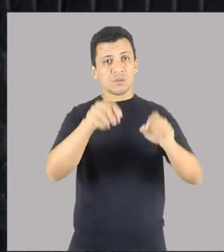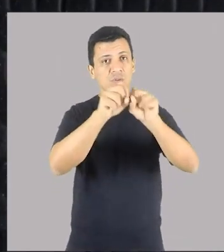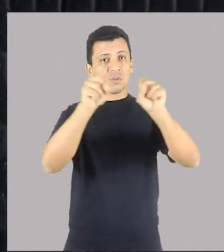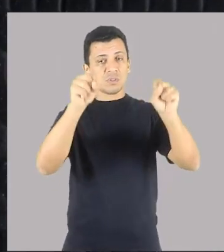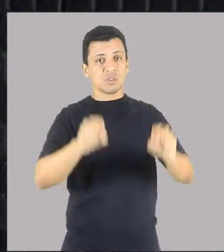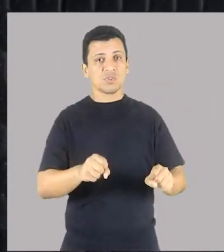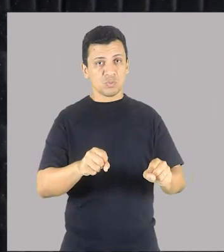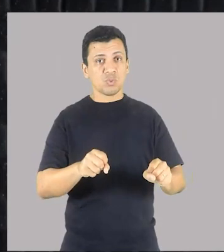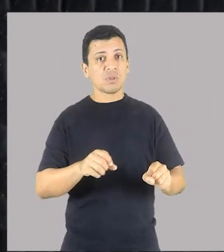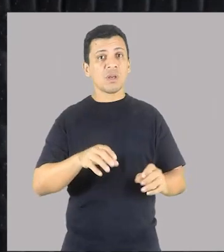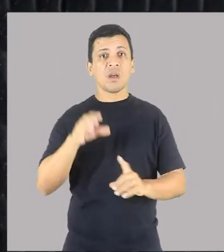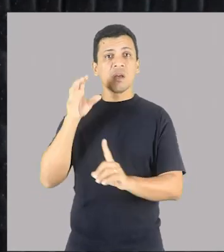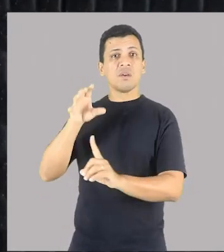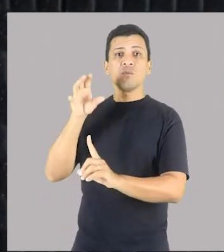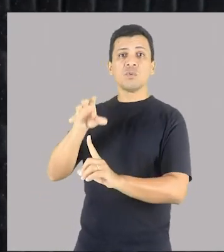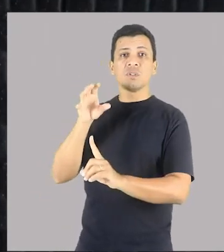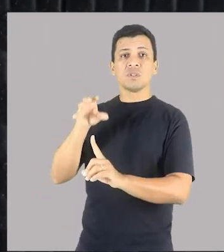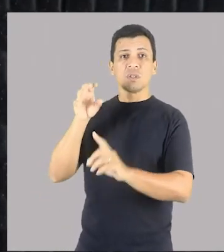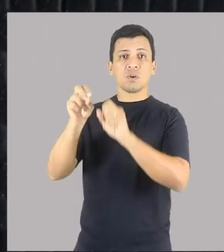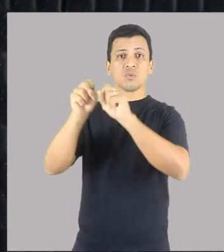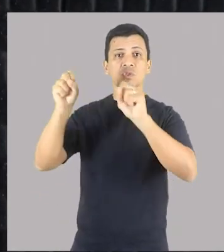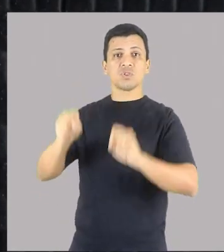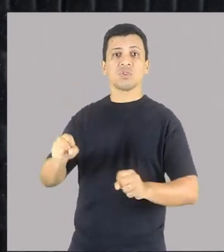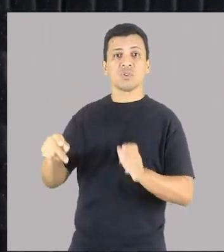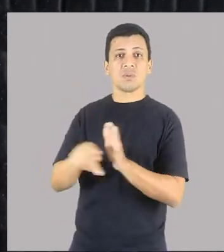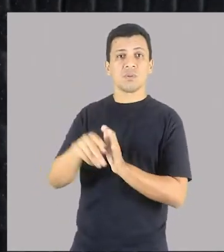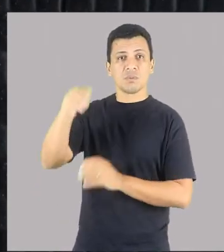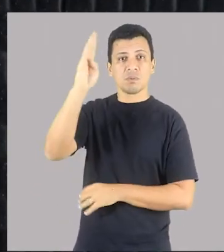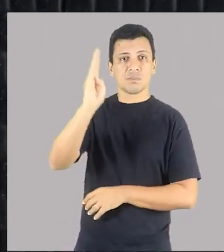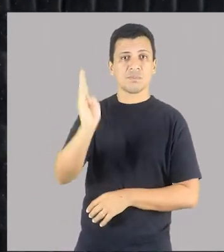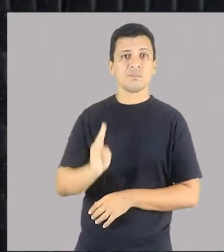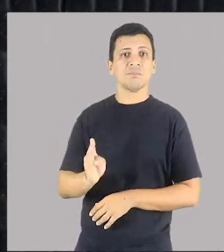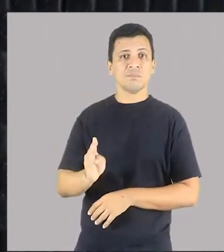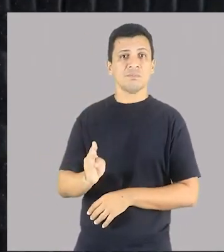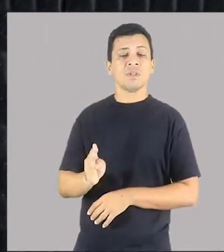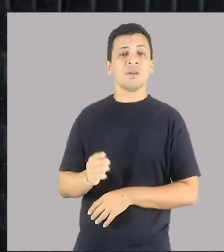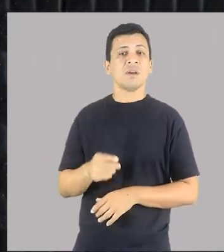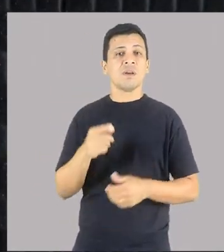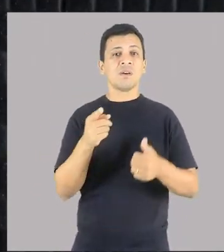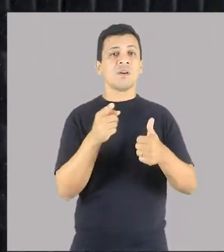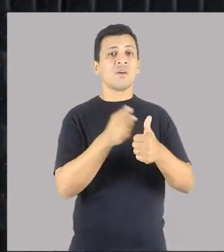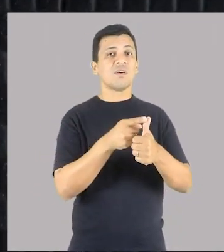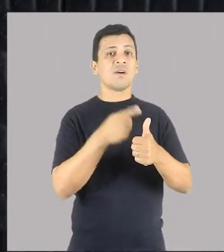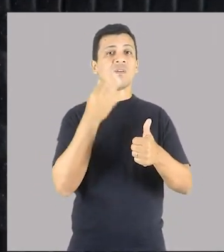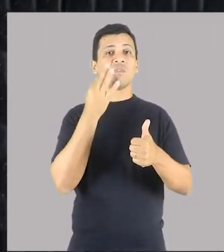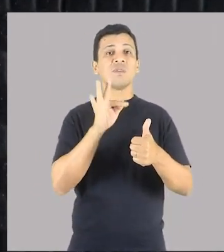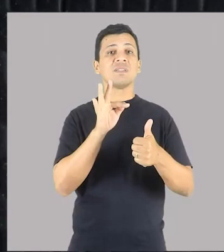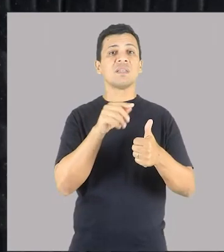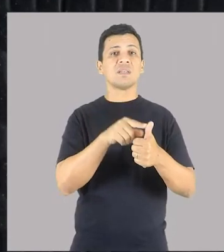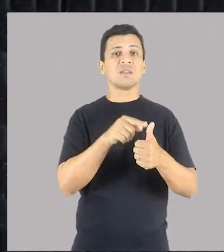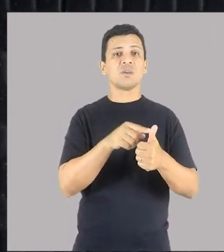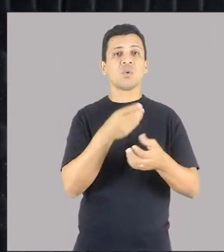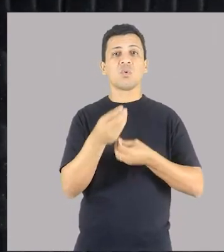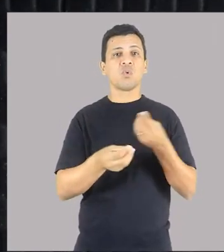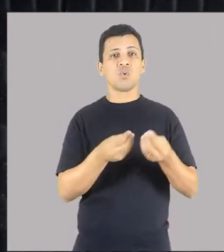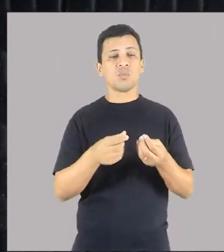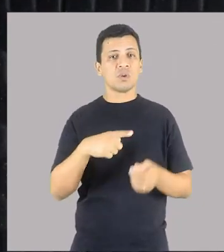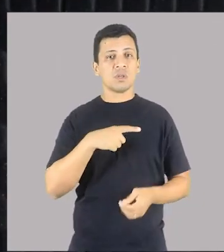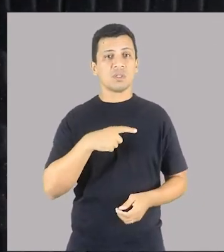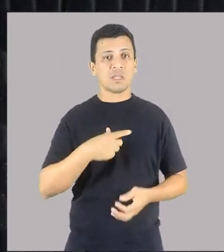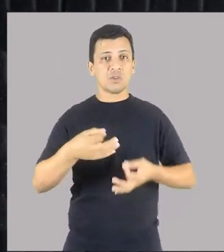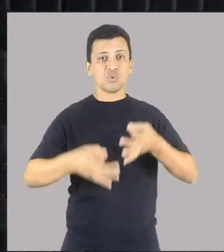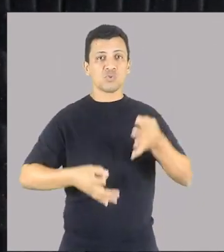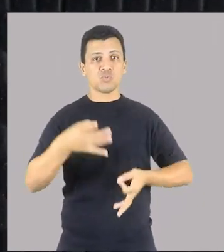que influenciam o sistema brasileiro. Nesse sentido, o sistema francês é um sistema de dualidade